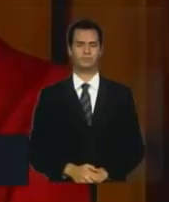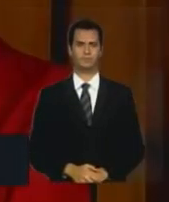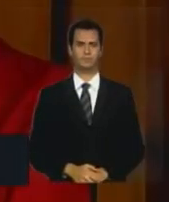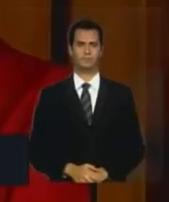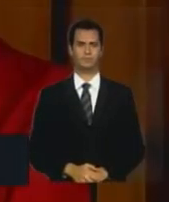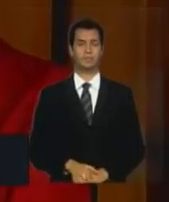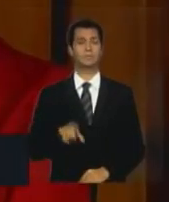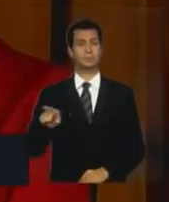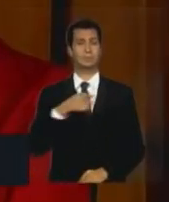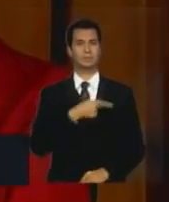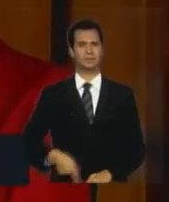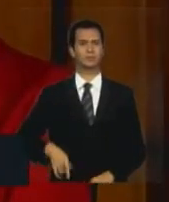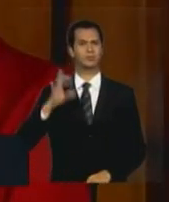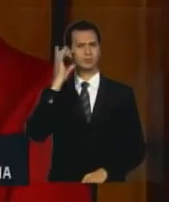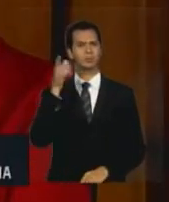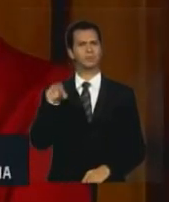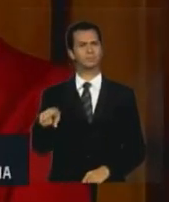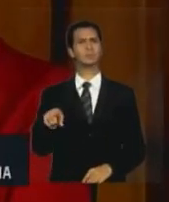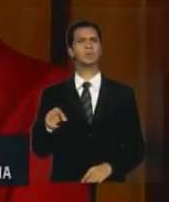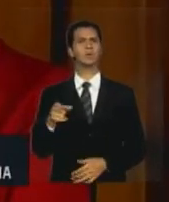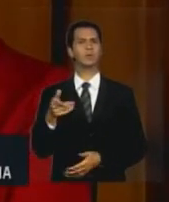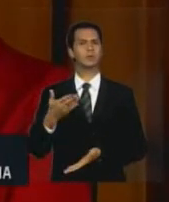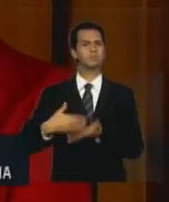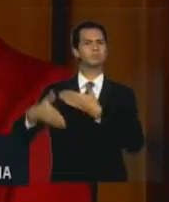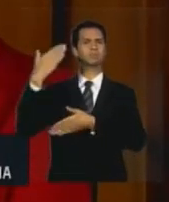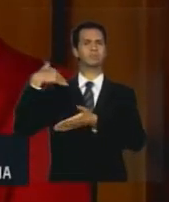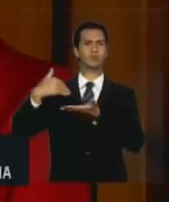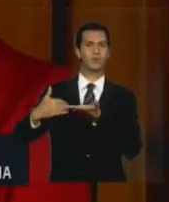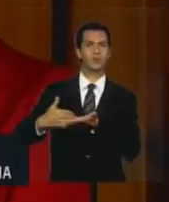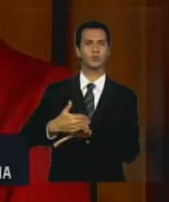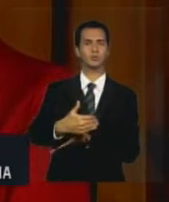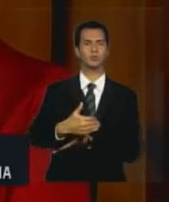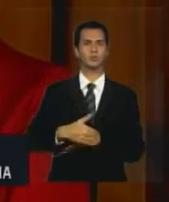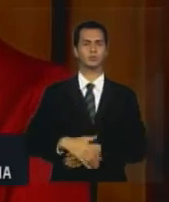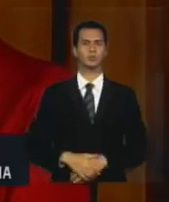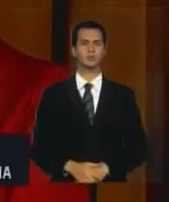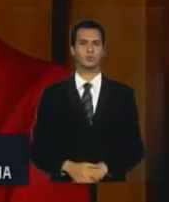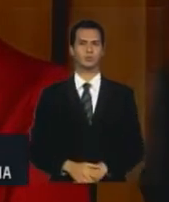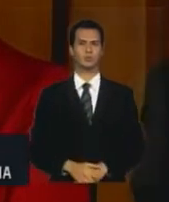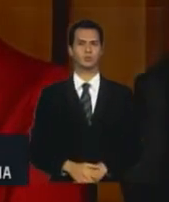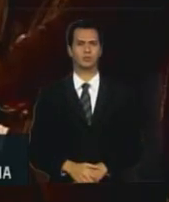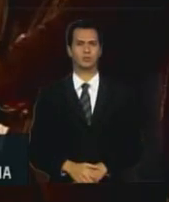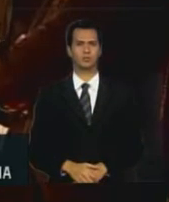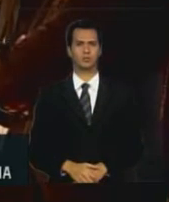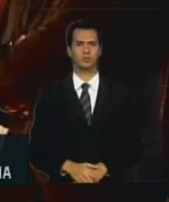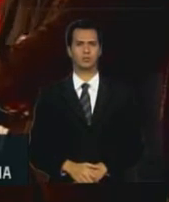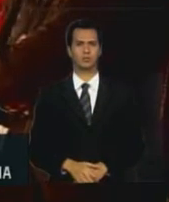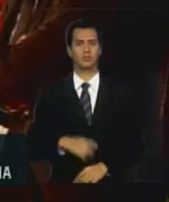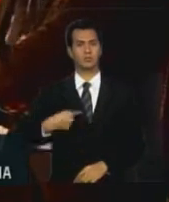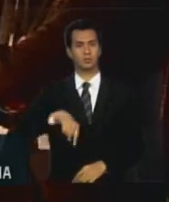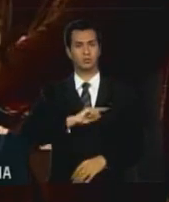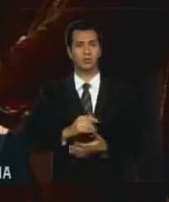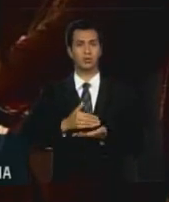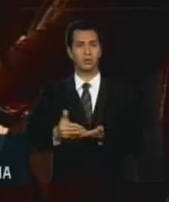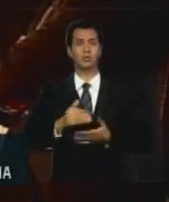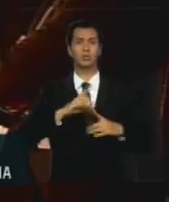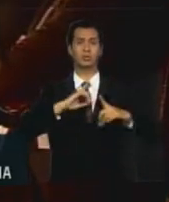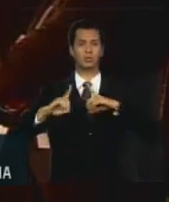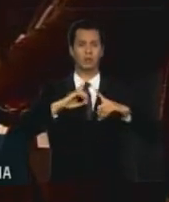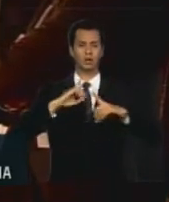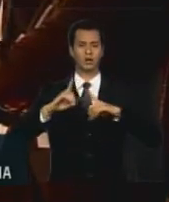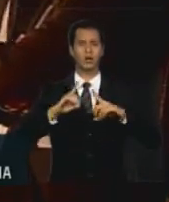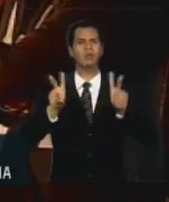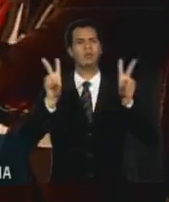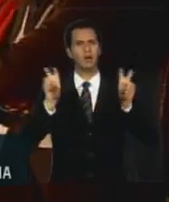A senhora, desde o começo, desde o momento em que nós começamos a discutir pessoalmente essa questão,